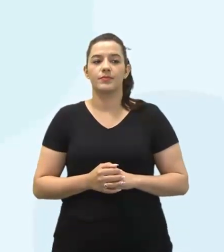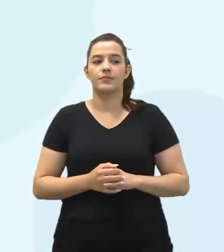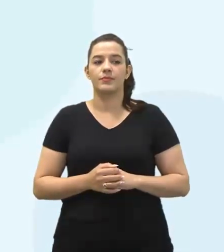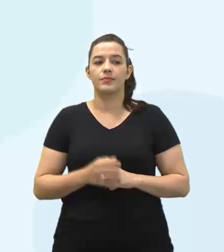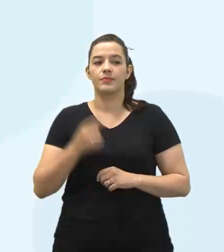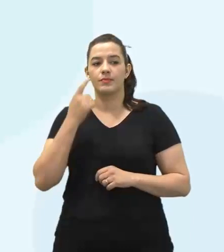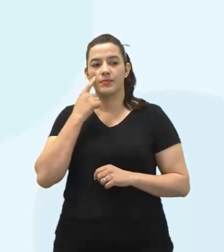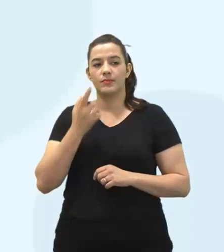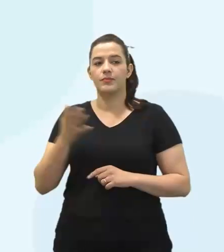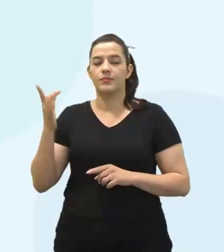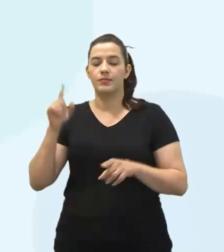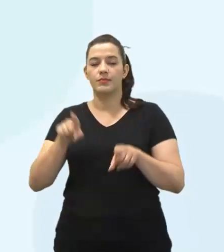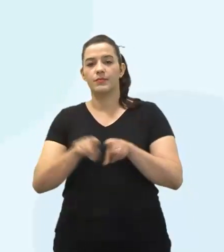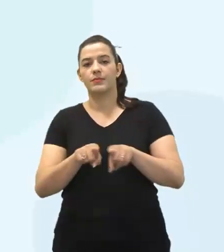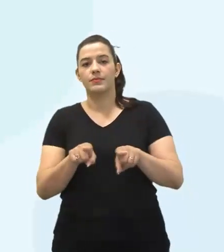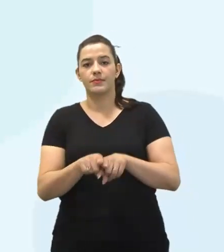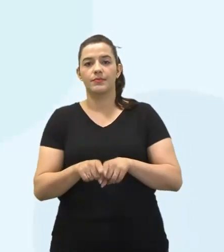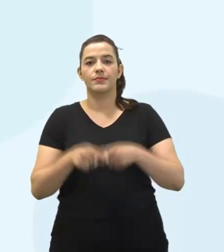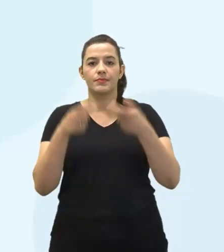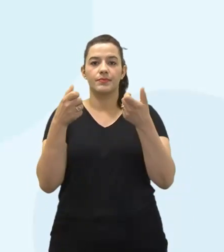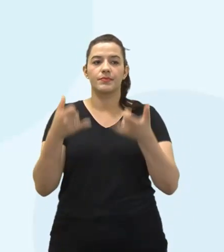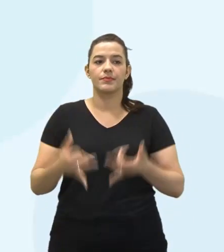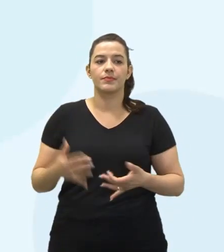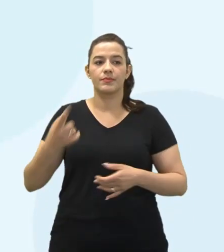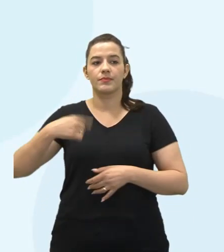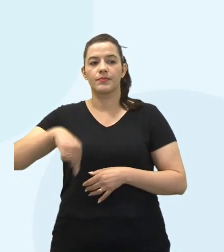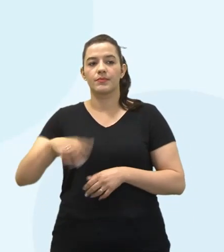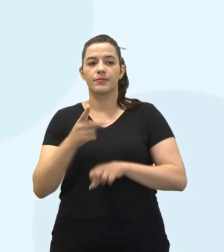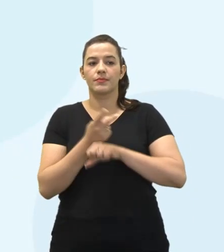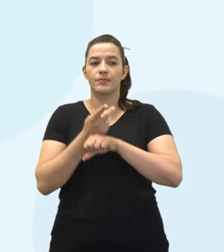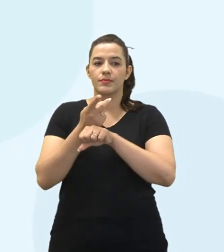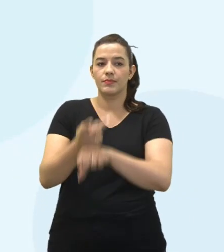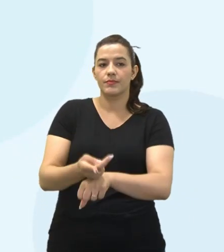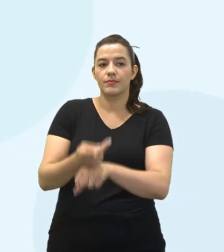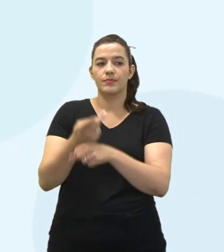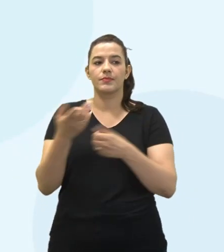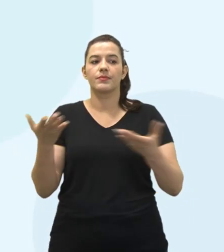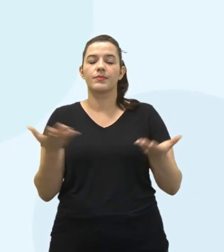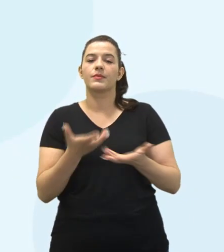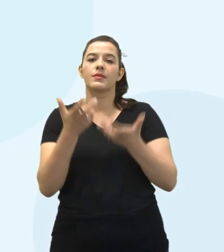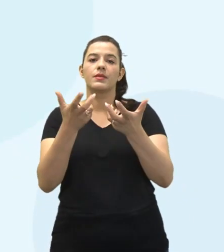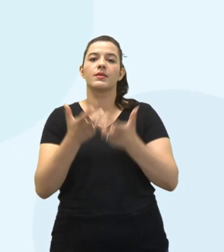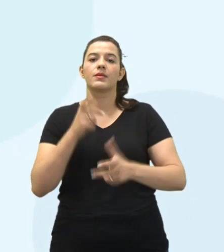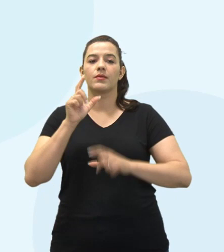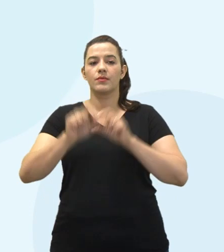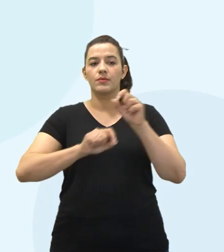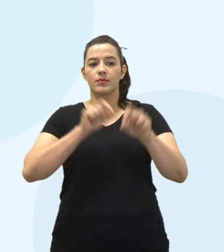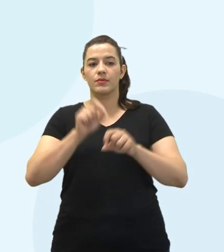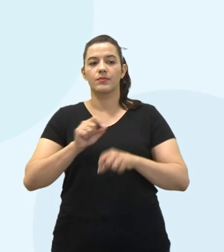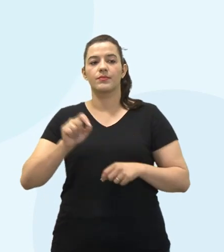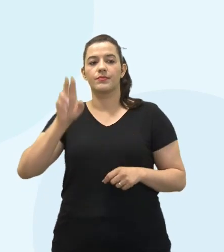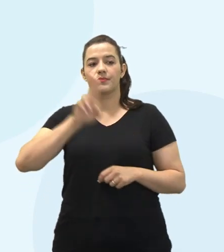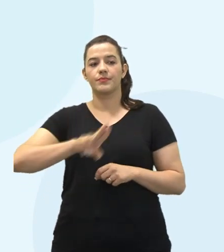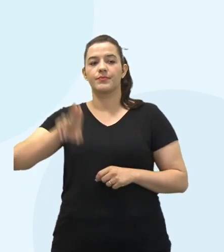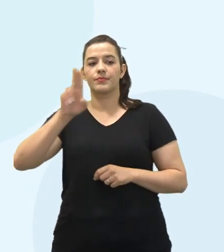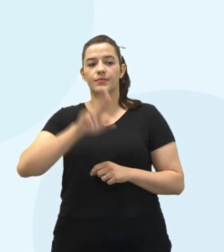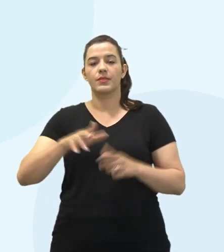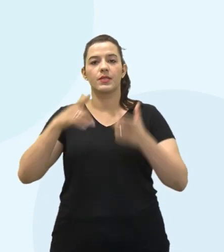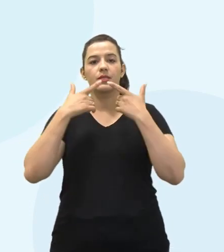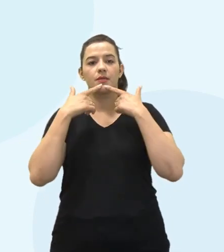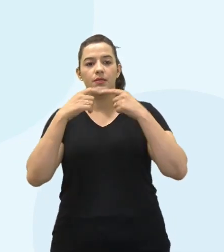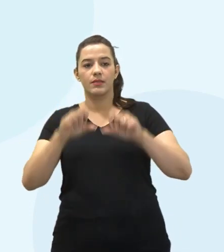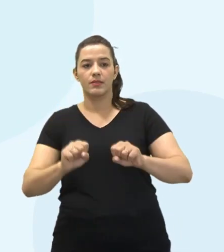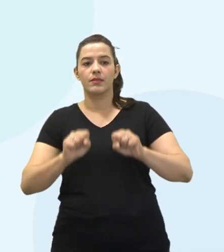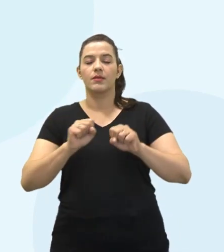nesse sentido nós buscamos aí que o letramento ele requer o uso de linguagem